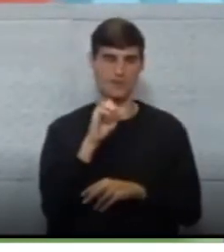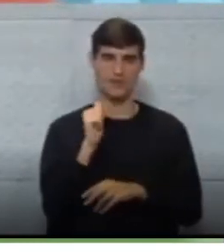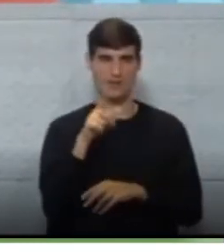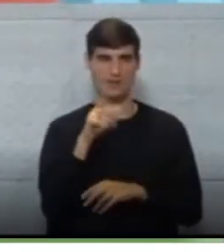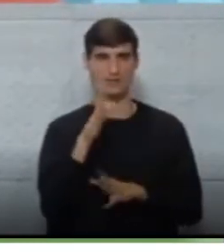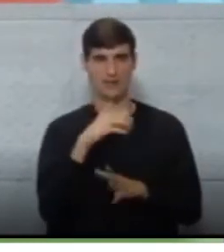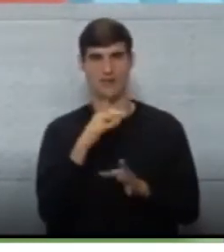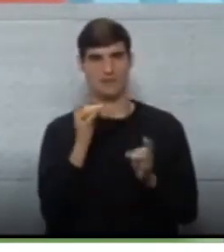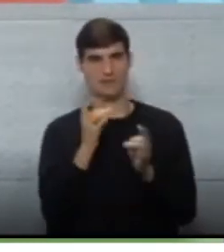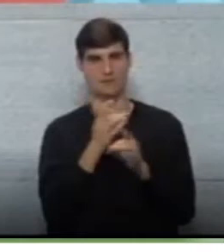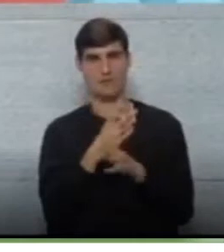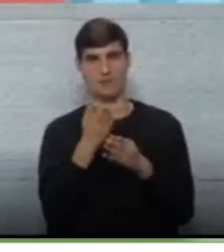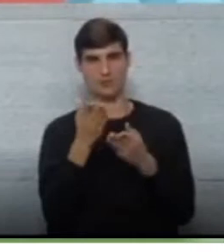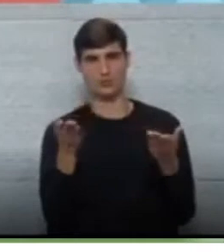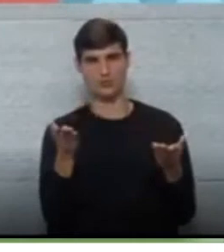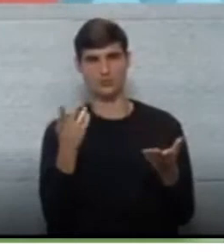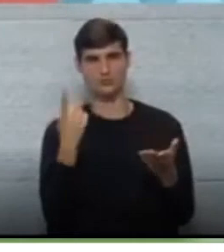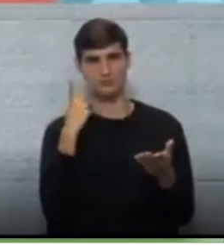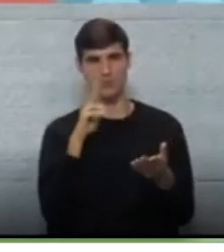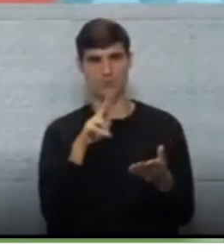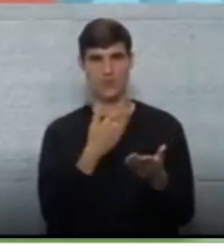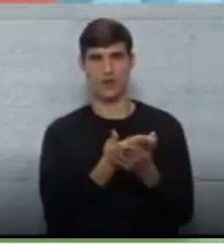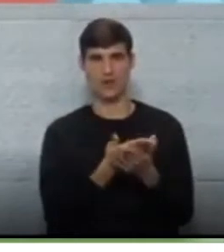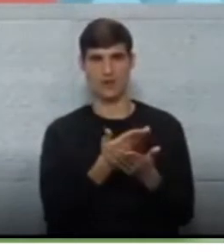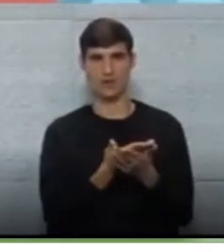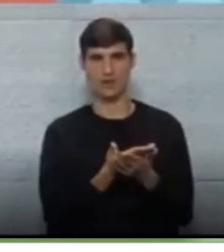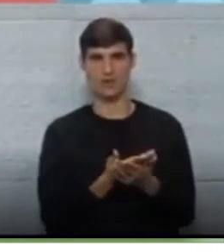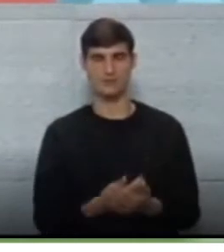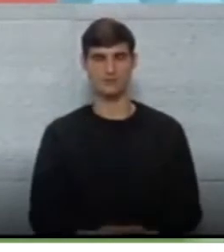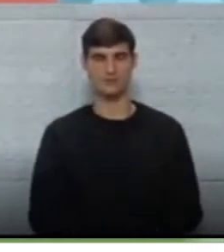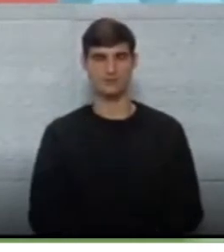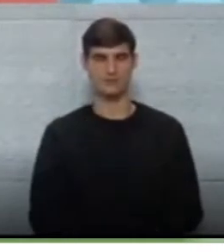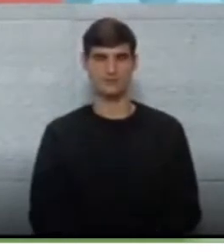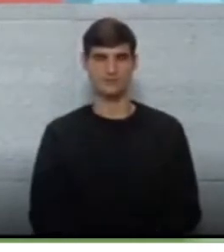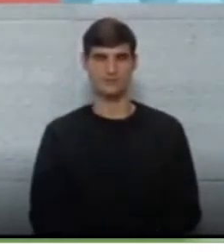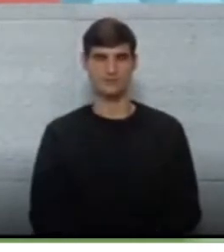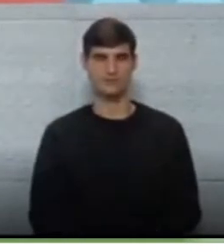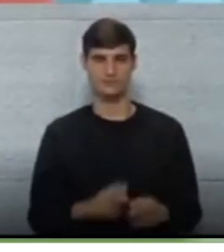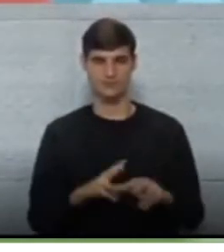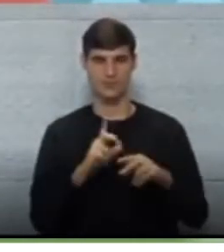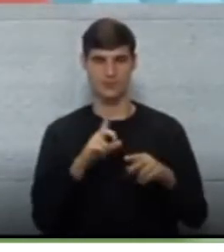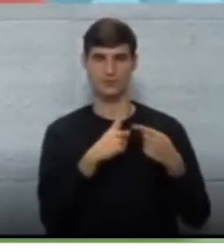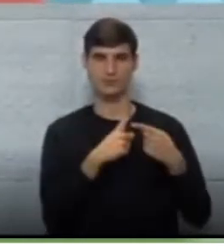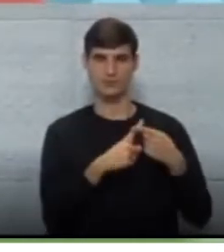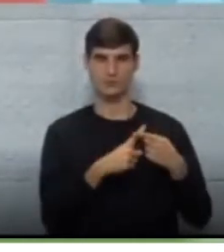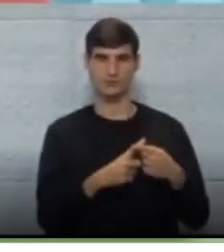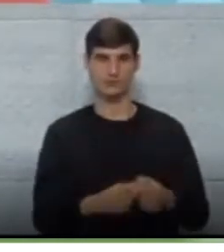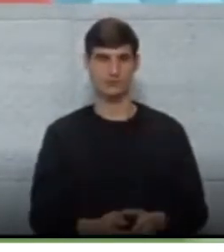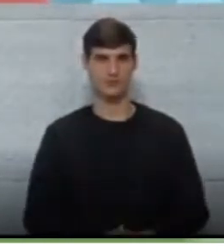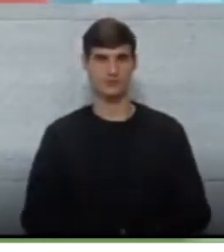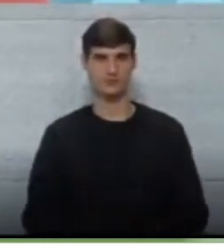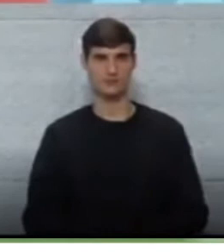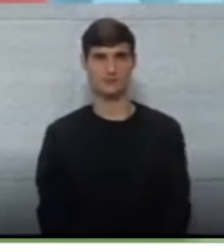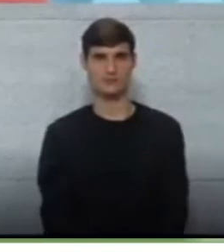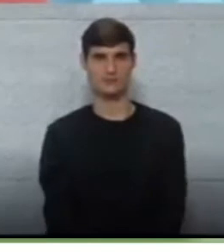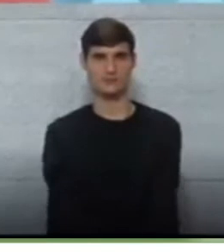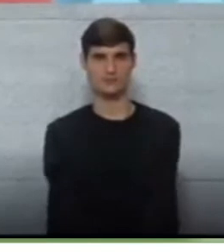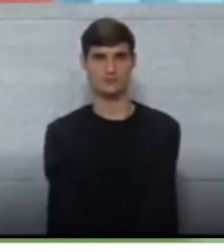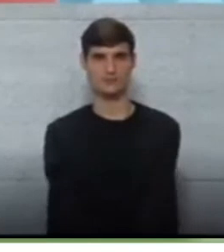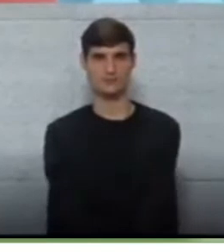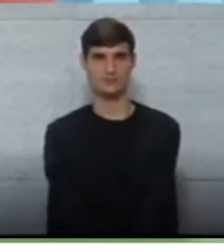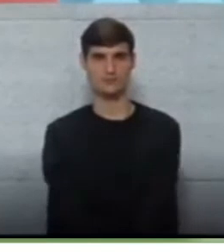já prontos para vocês utilizarem durante a aula, tá certo? Então, essa é a positividade que a gente vê. No